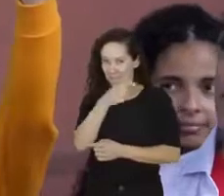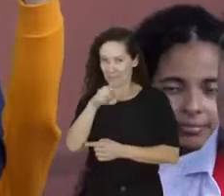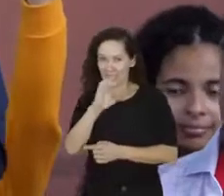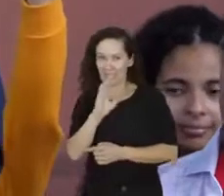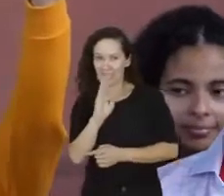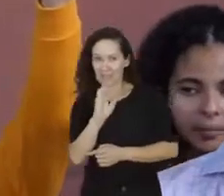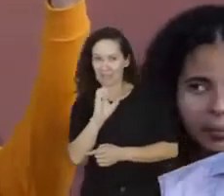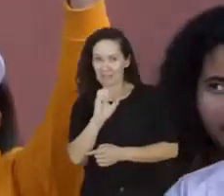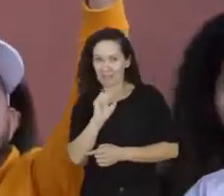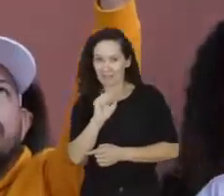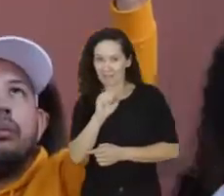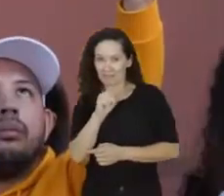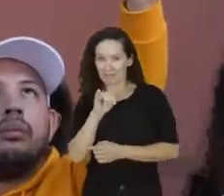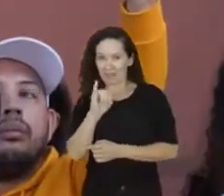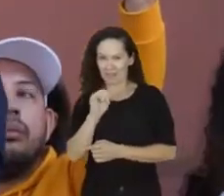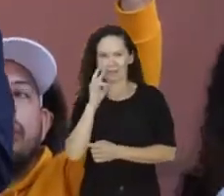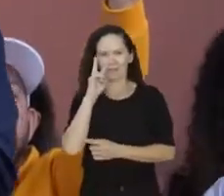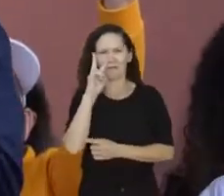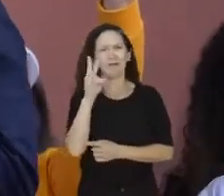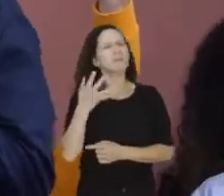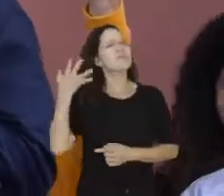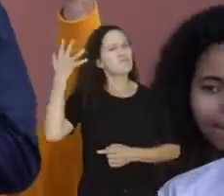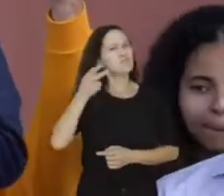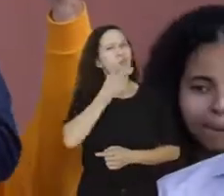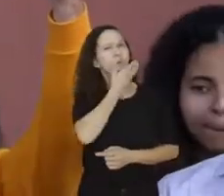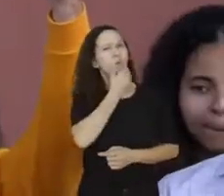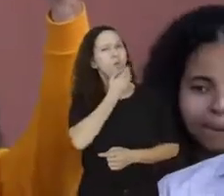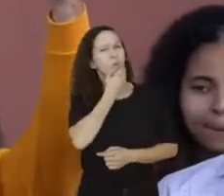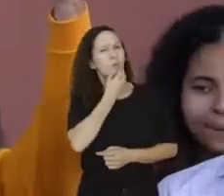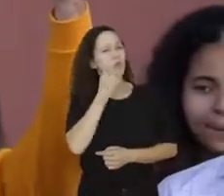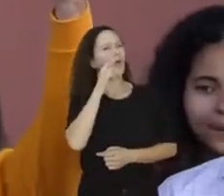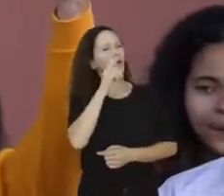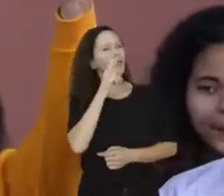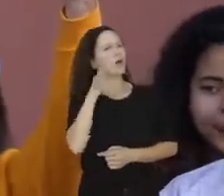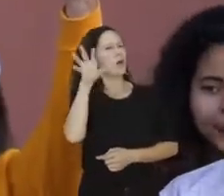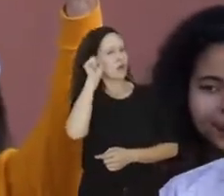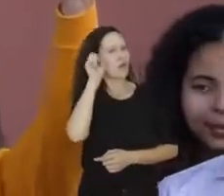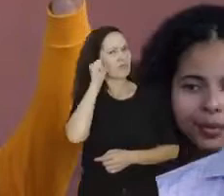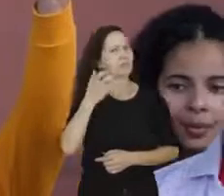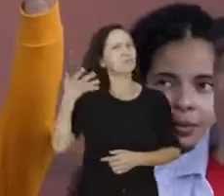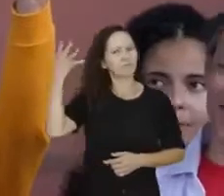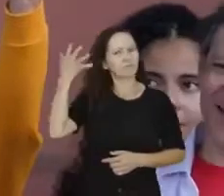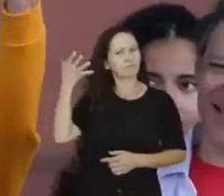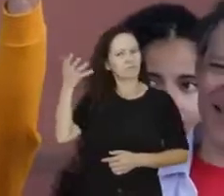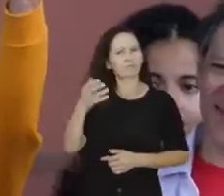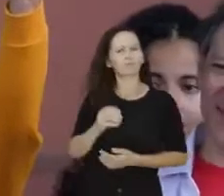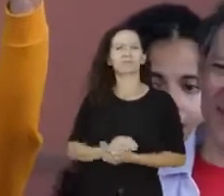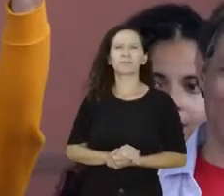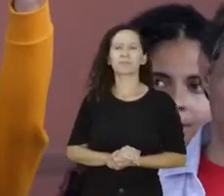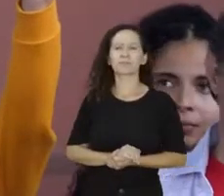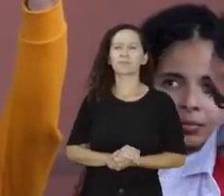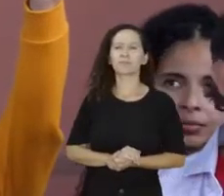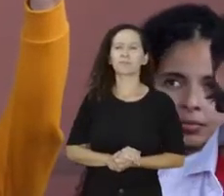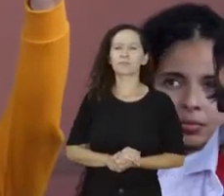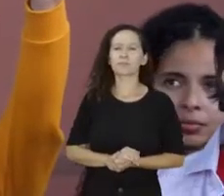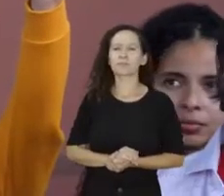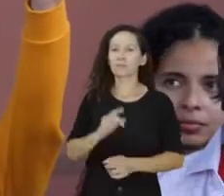Pega o discurso dessas pessoas dizendo, pega o discurso dessas pessoas durante a